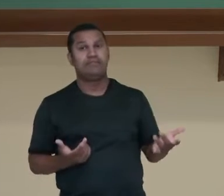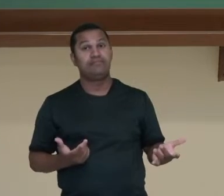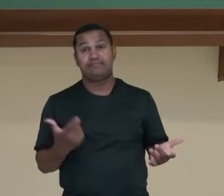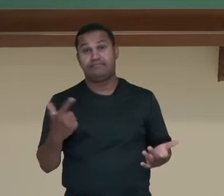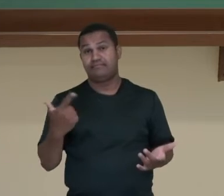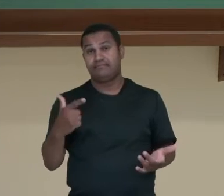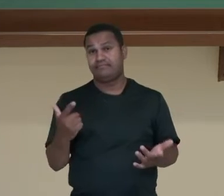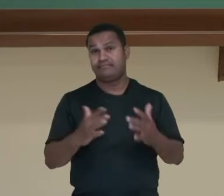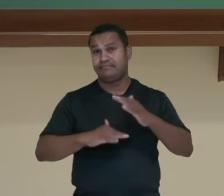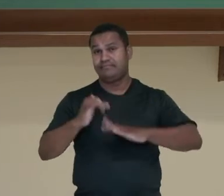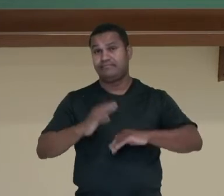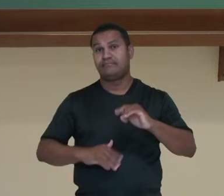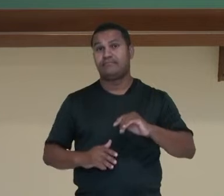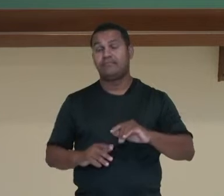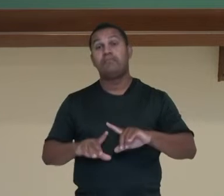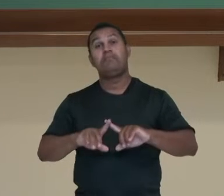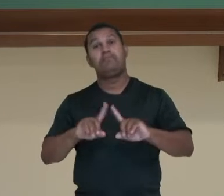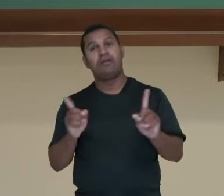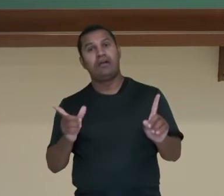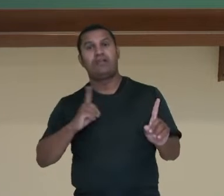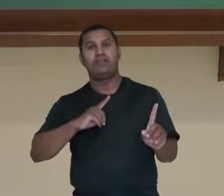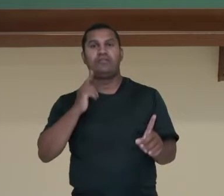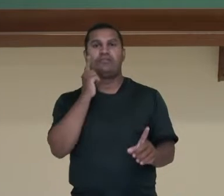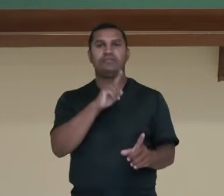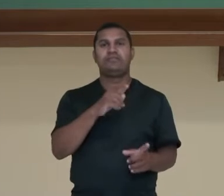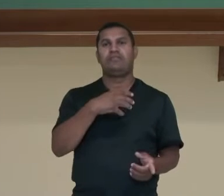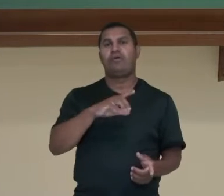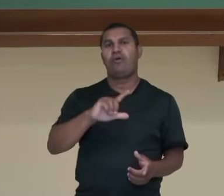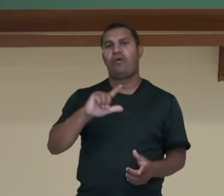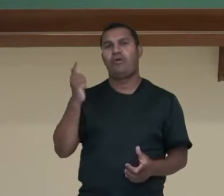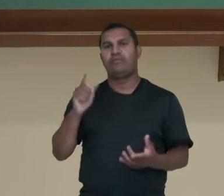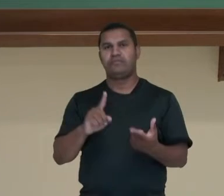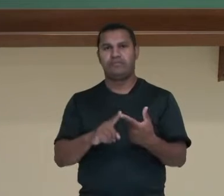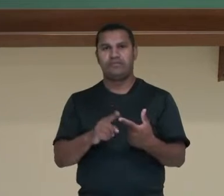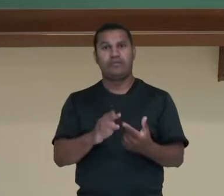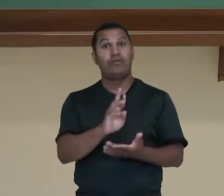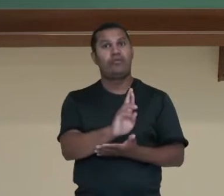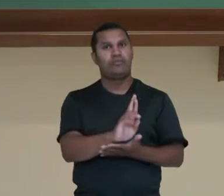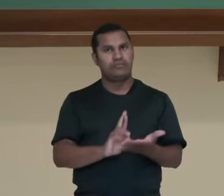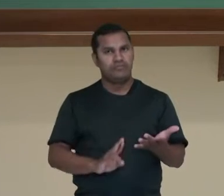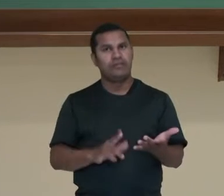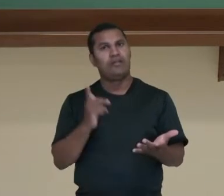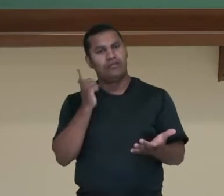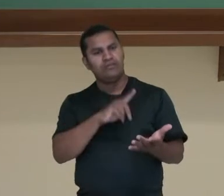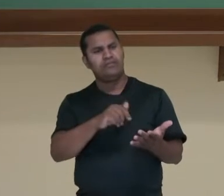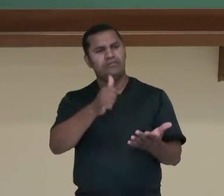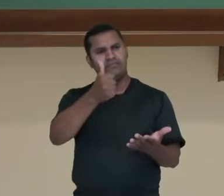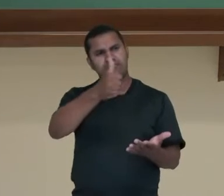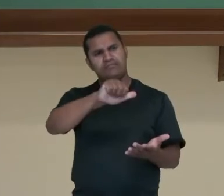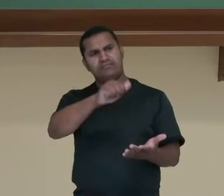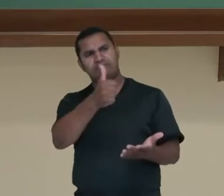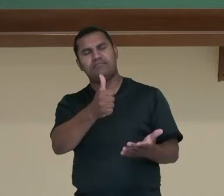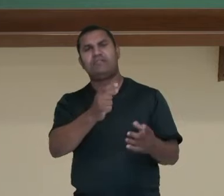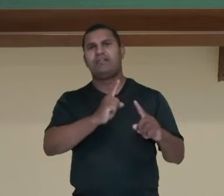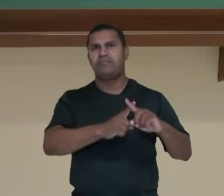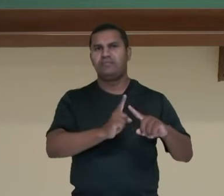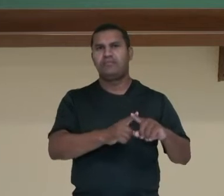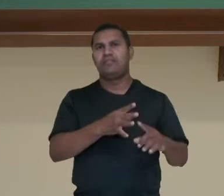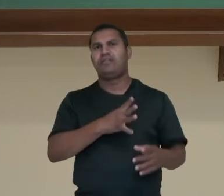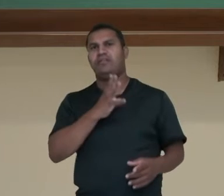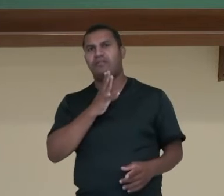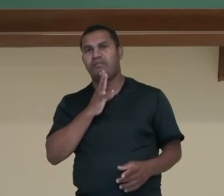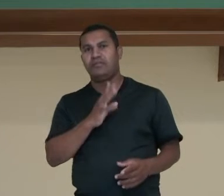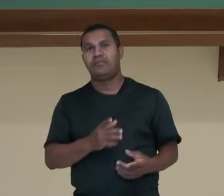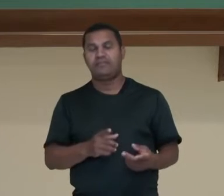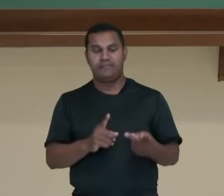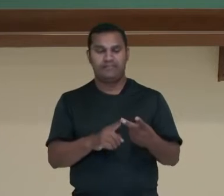capacidade. Mas eu tenho outras capacidades avaliativas. Por exemplo, o roteiro de um filme eu tenho como avaliar. A atuação dos atores